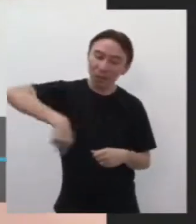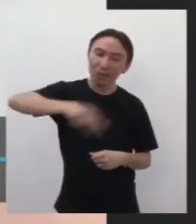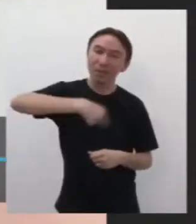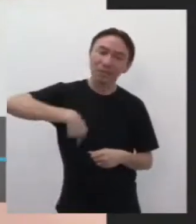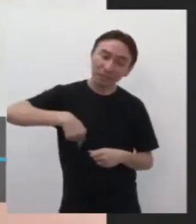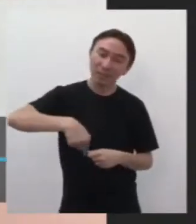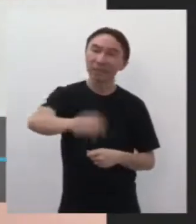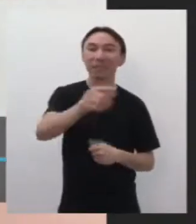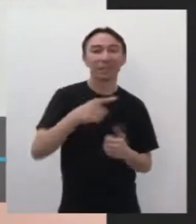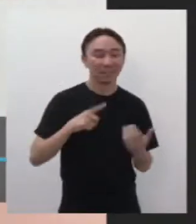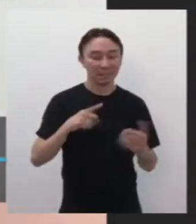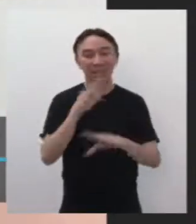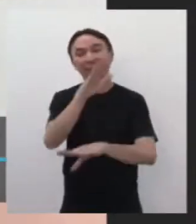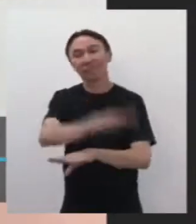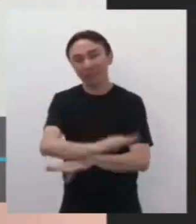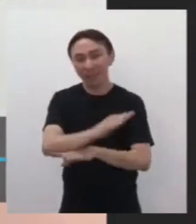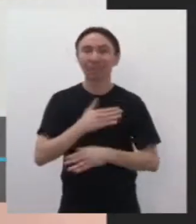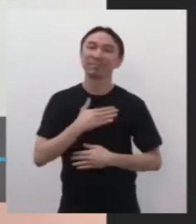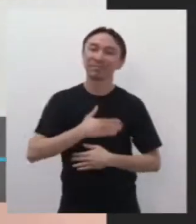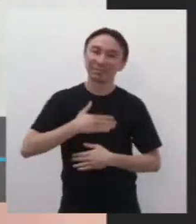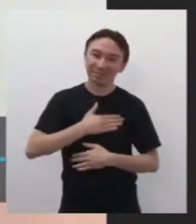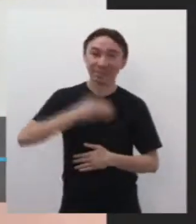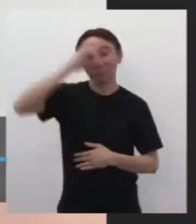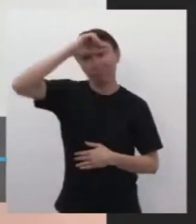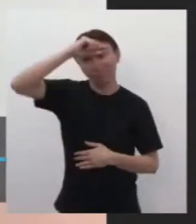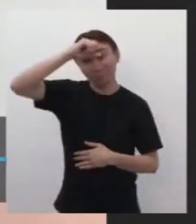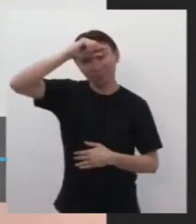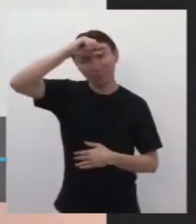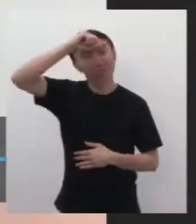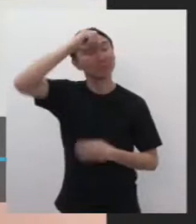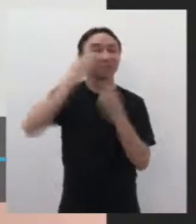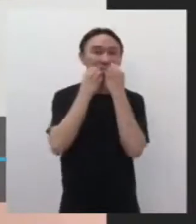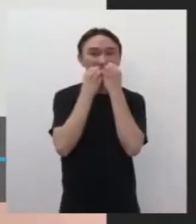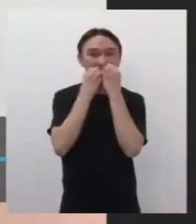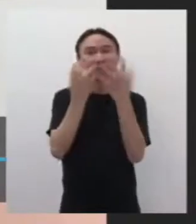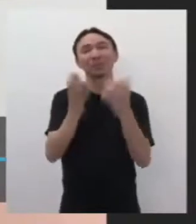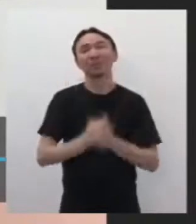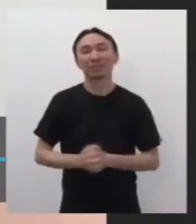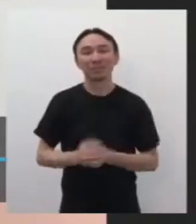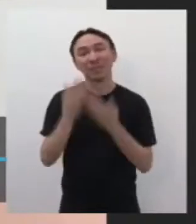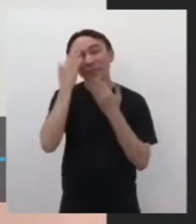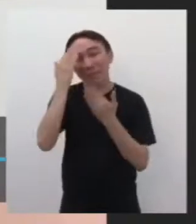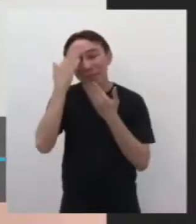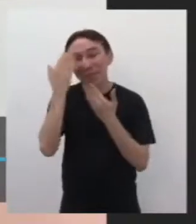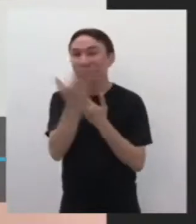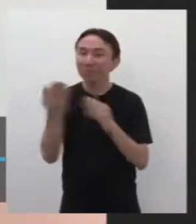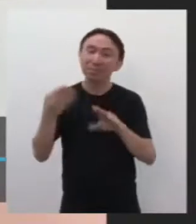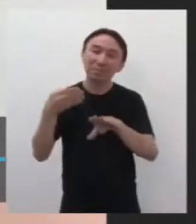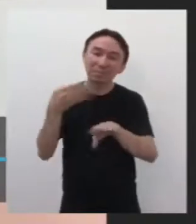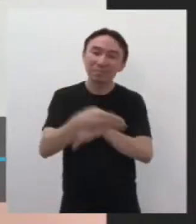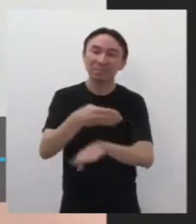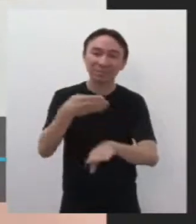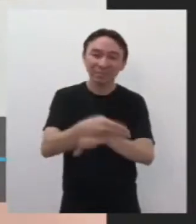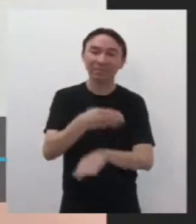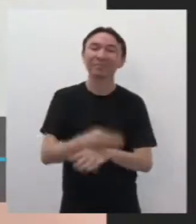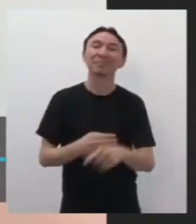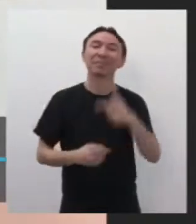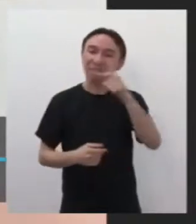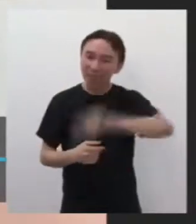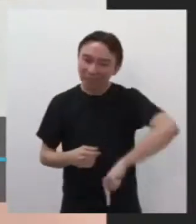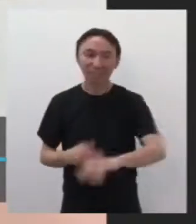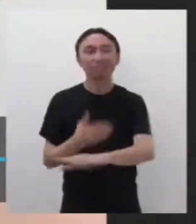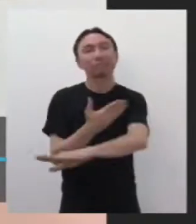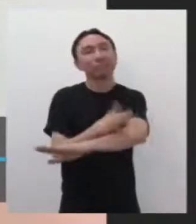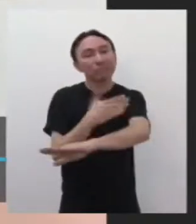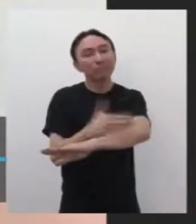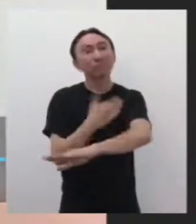agradável e cheia de conhecimento. Muito obrigada por vocês estarem participando de mais essa formação.